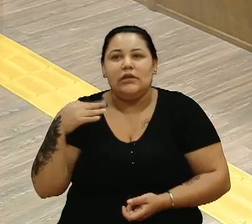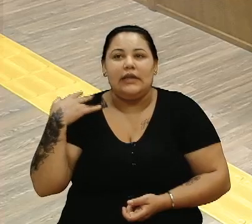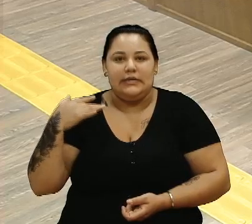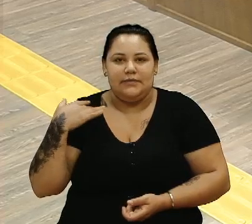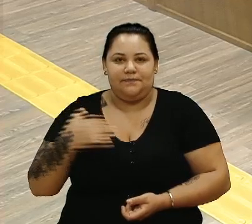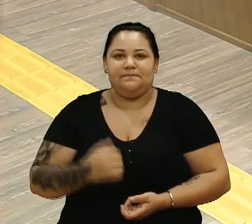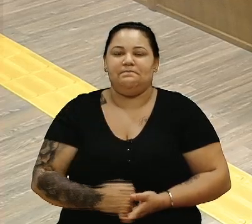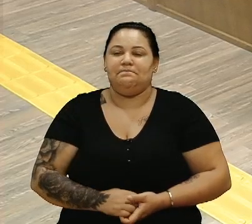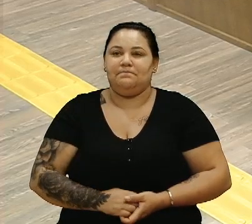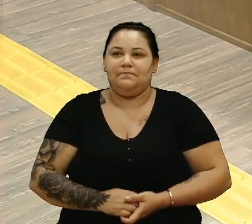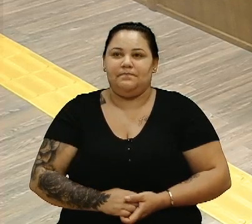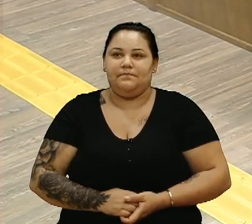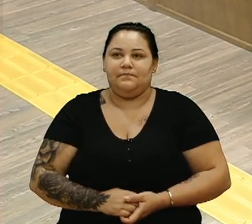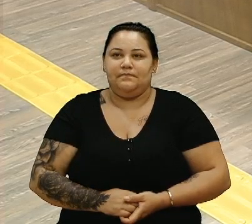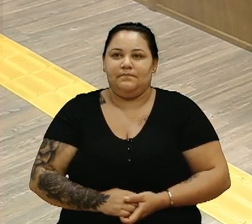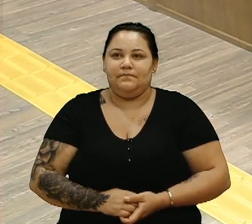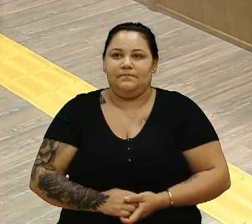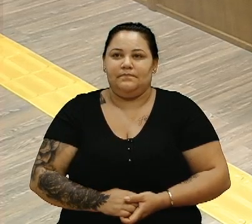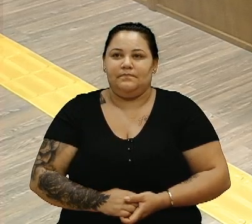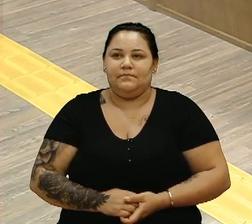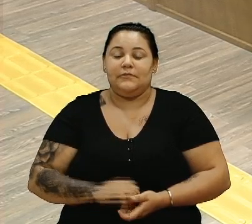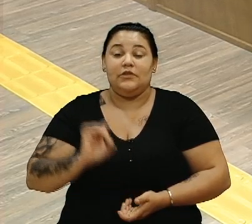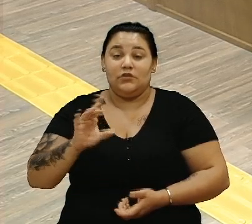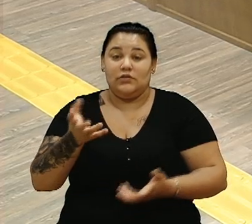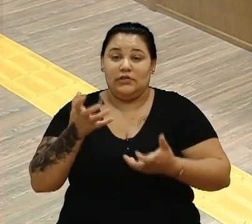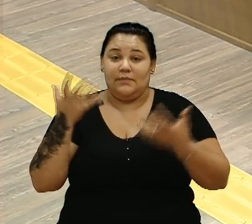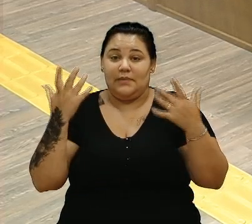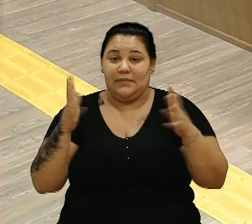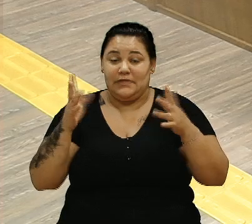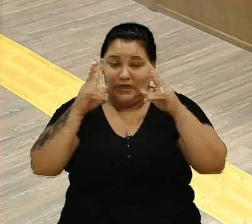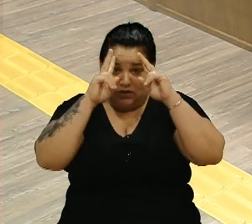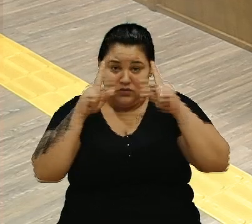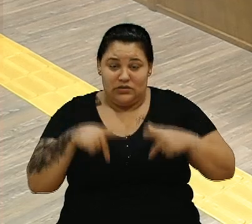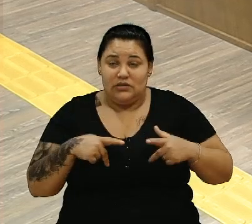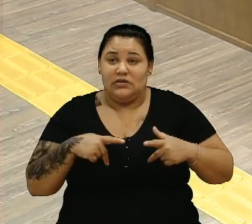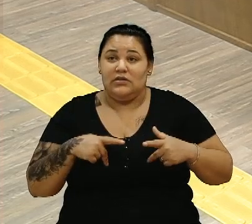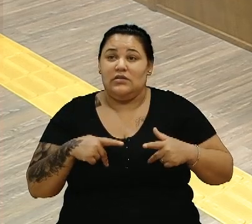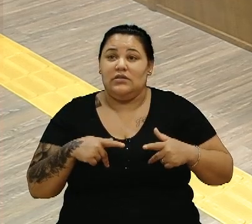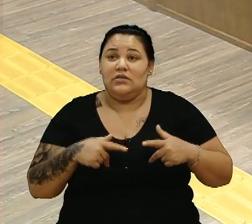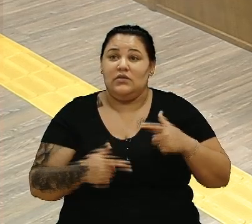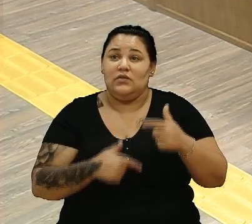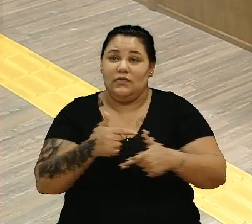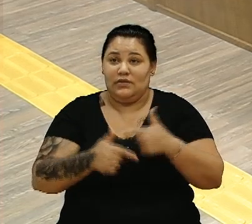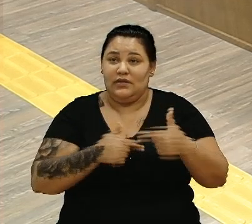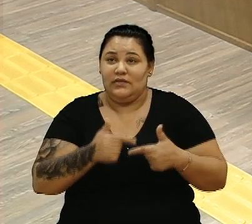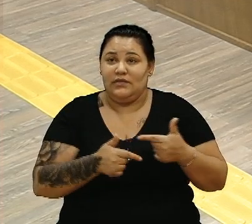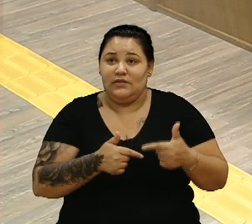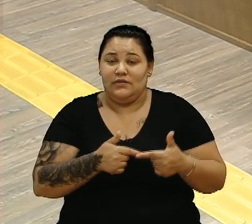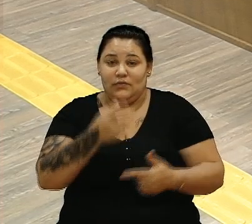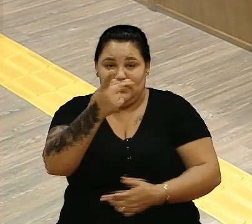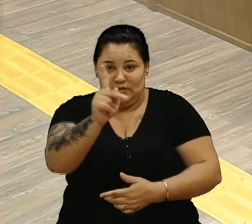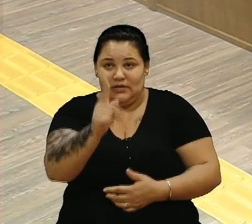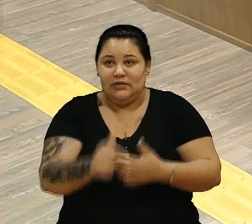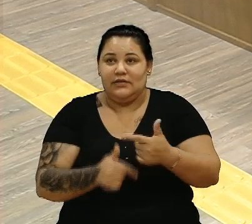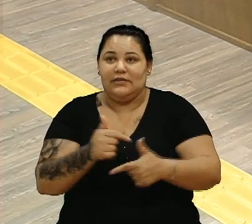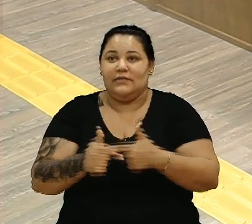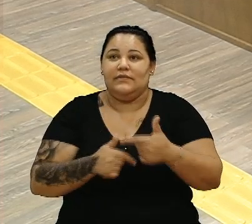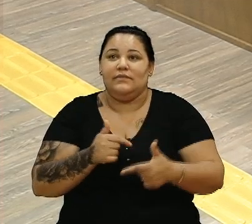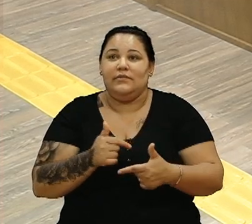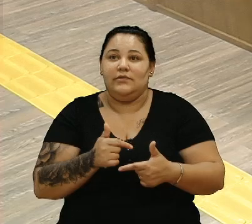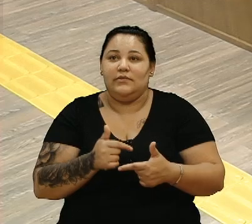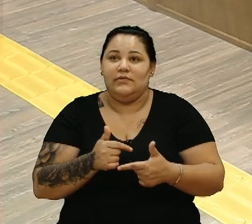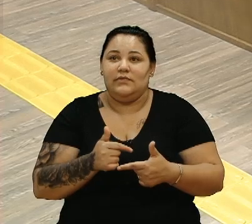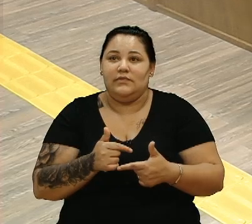Vereador, obrigada pela parte. Só queria parabenizar e reconhecer o trabalho do seu trabalho, né, na frente dessa